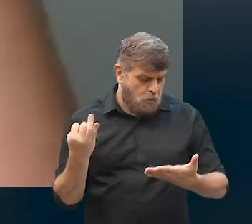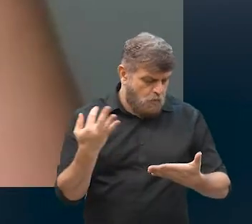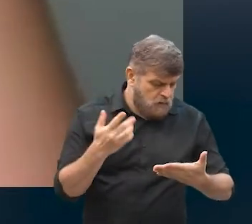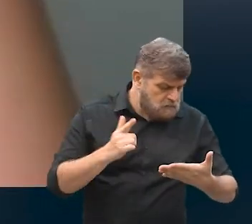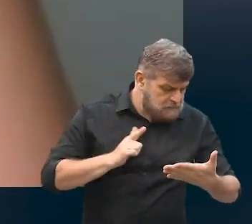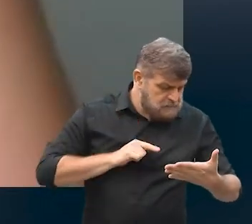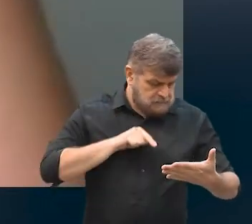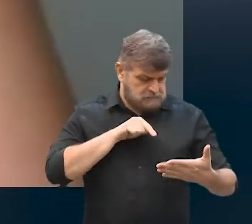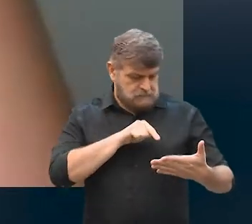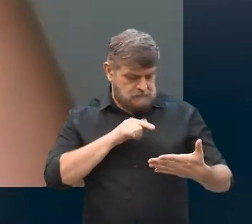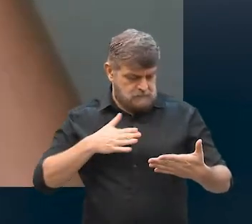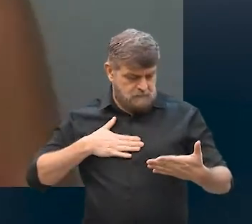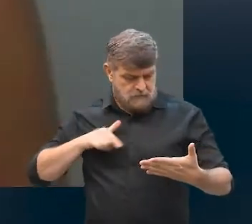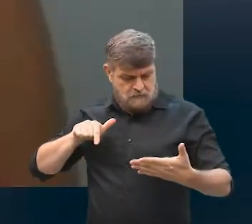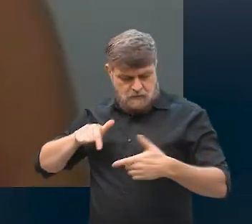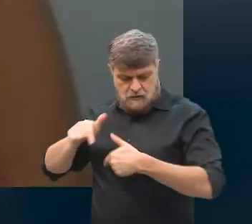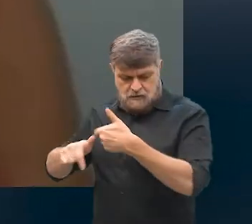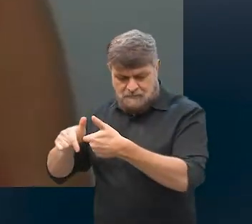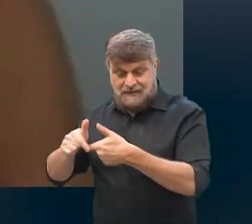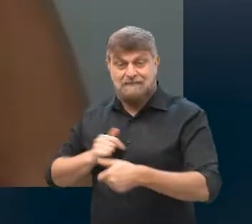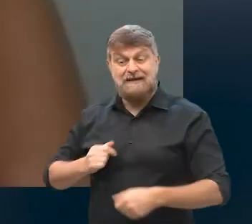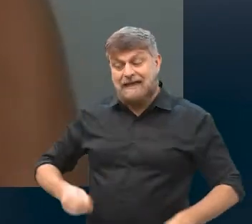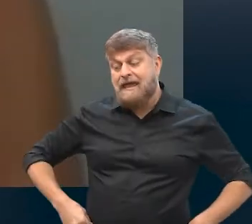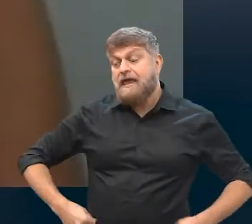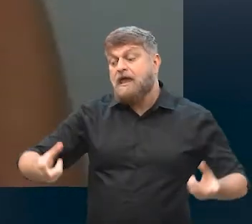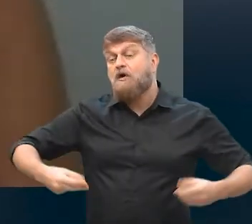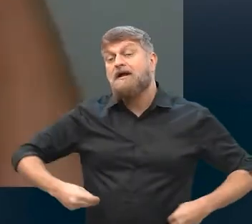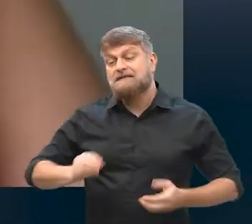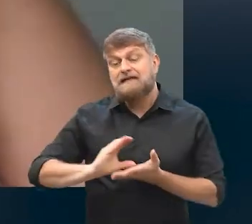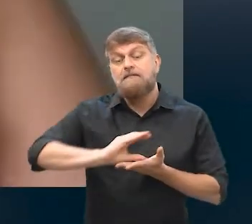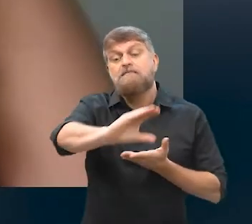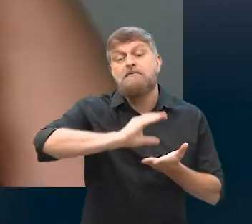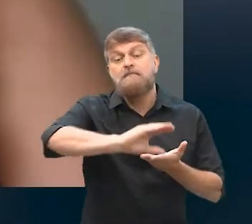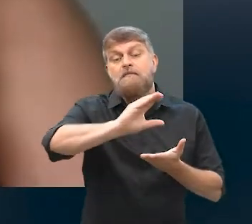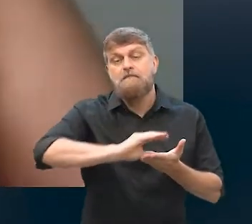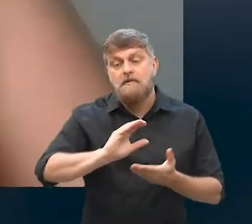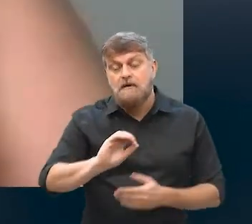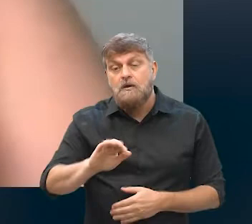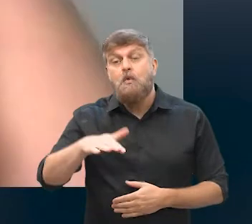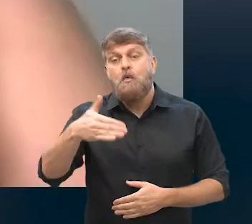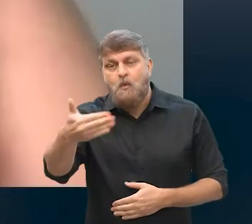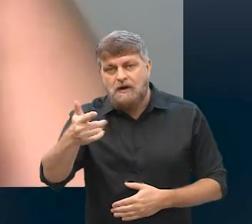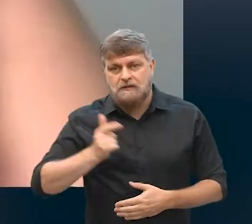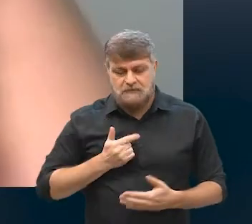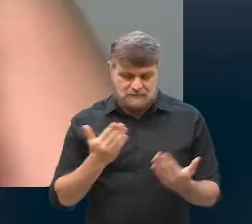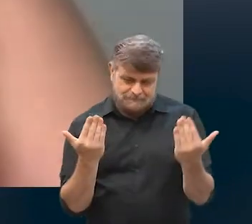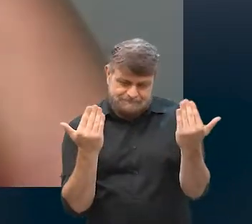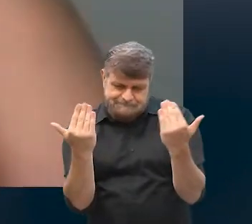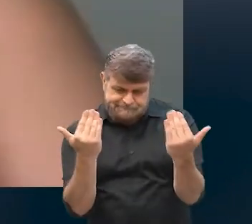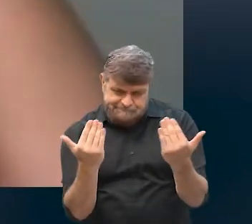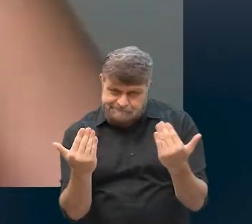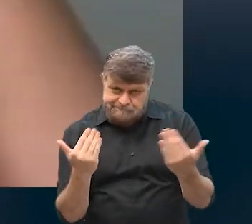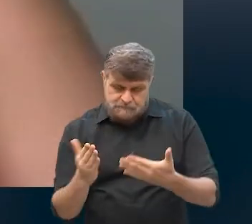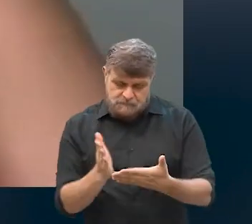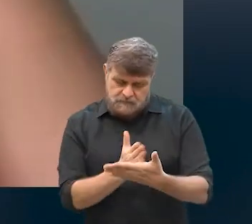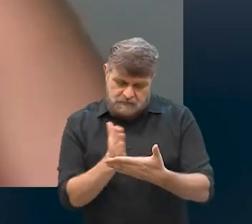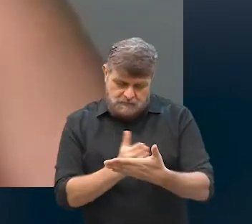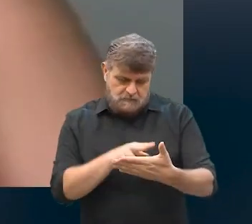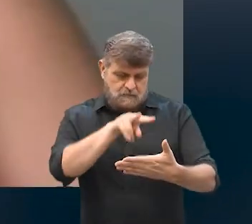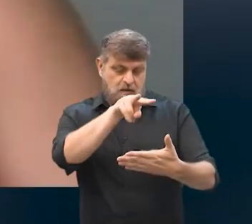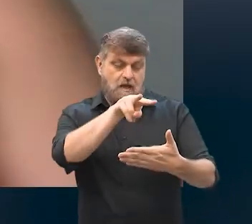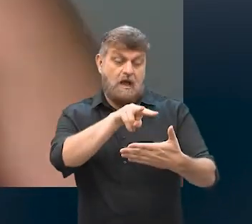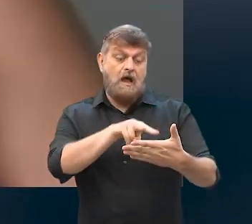em função desse meu negócio e quanto que eu já gastei e investi nesse negócio, para pelo menos ter esse conhecimento